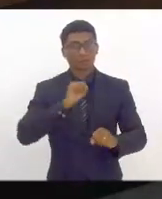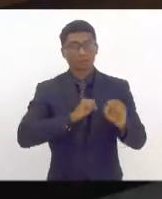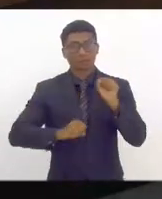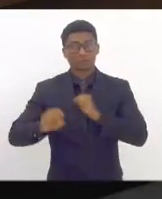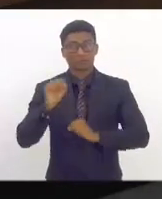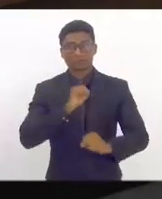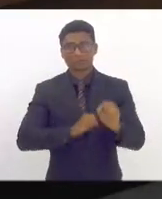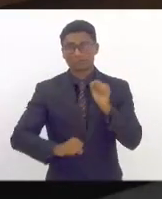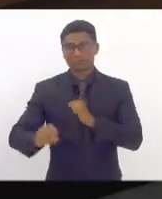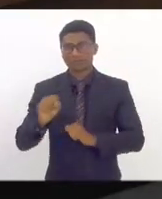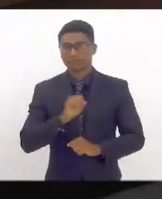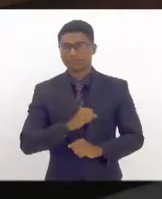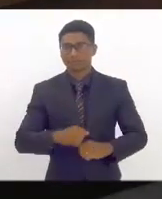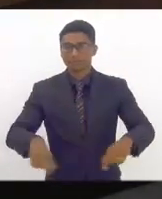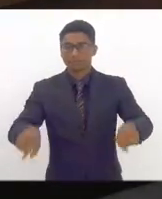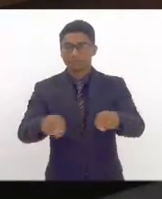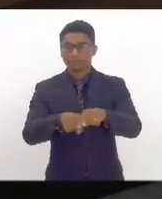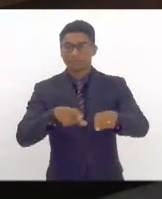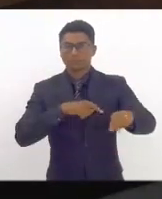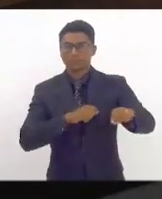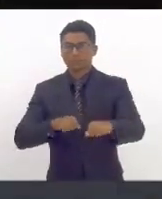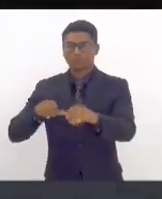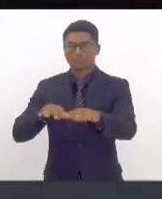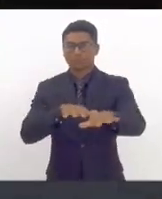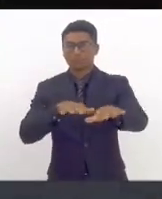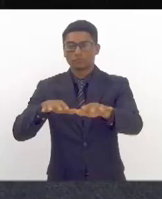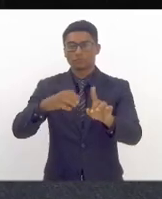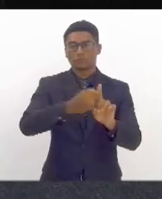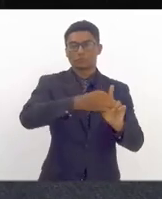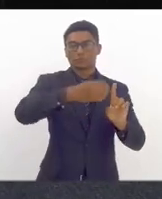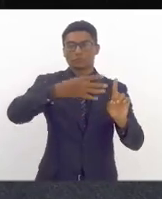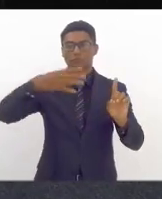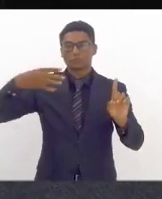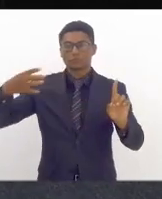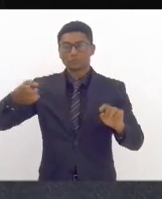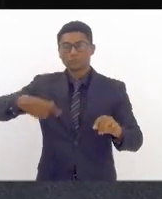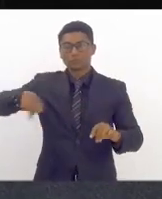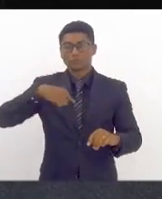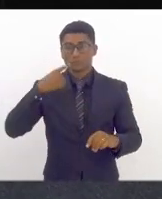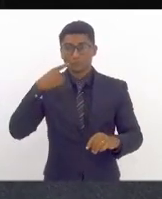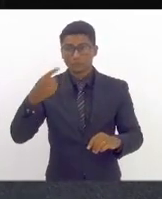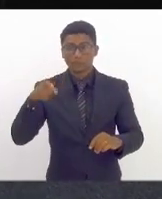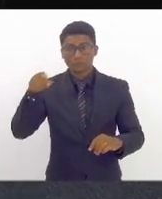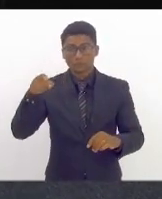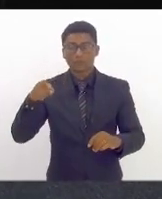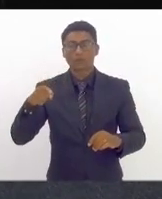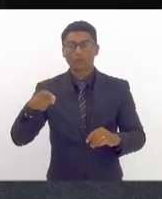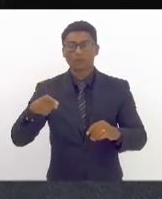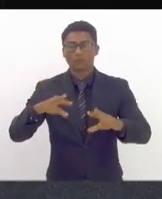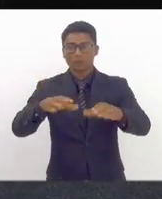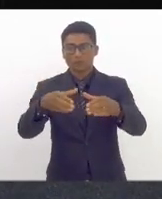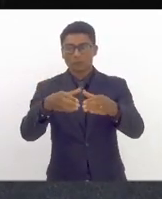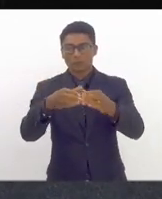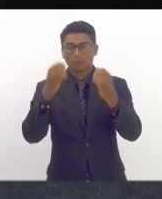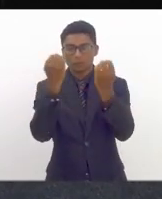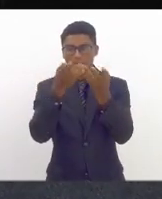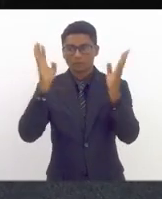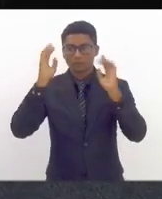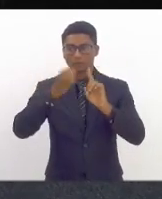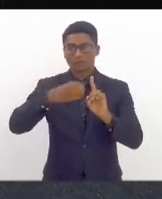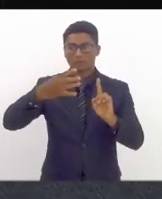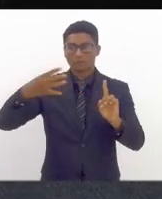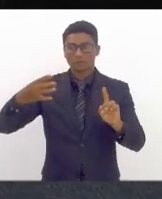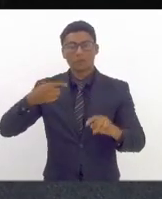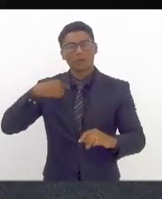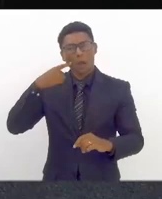aí tivemos na parada lgbtqiap mais domingo vimos o trio elétrico indígena lgbtqiap mais achamos incrível